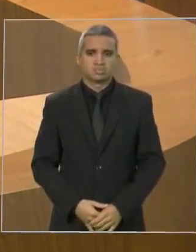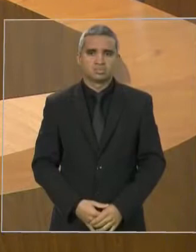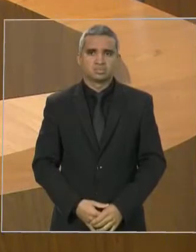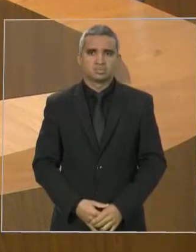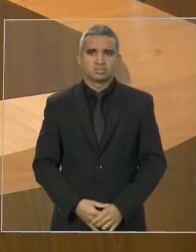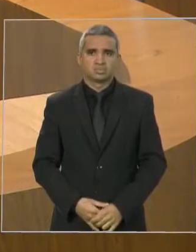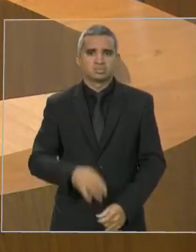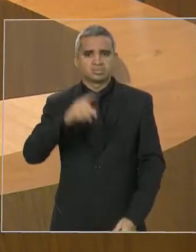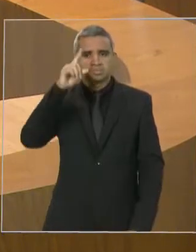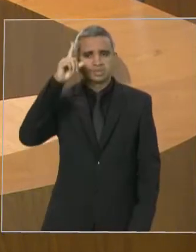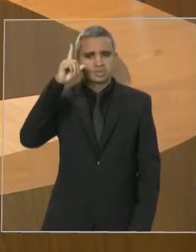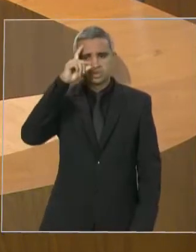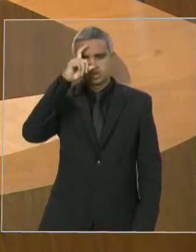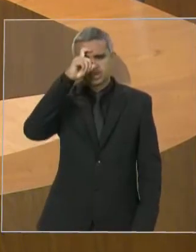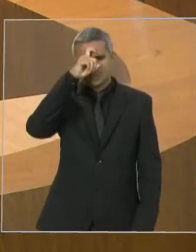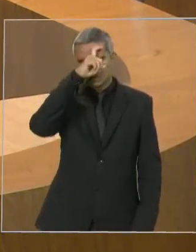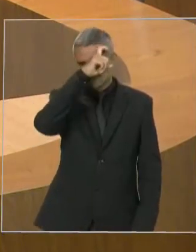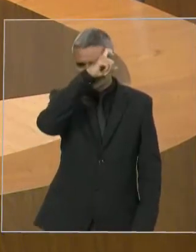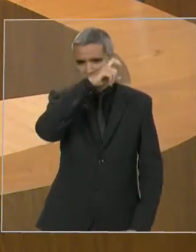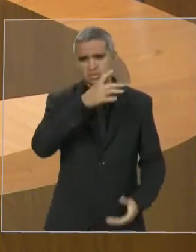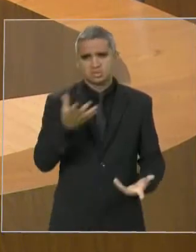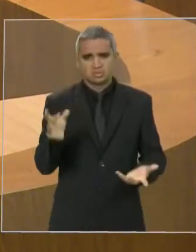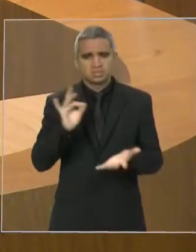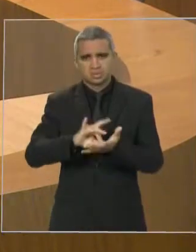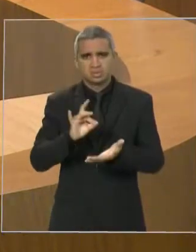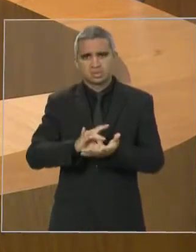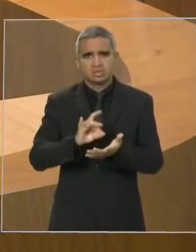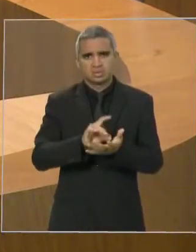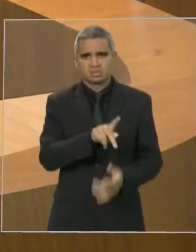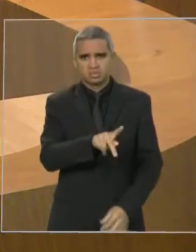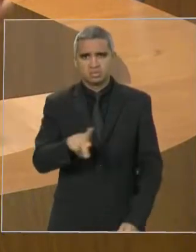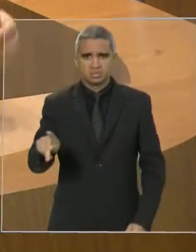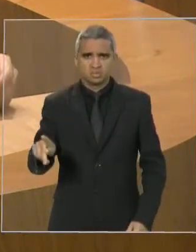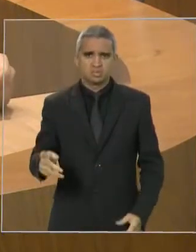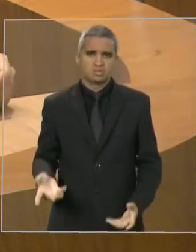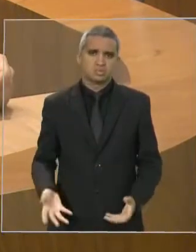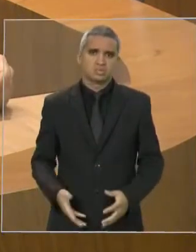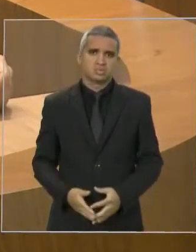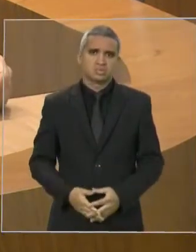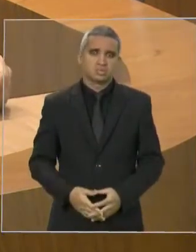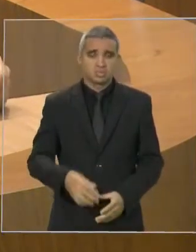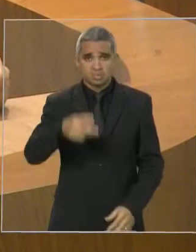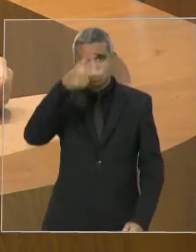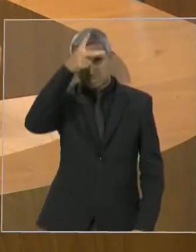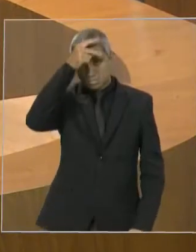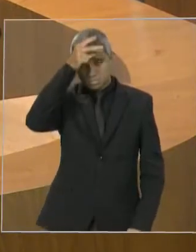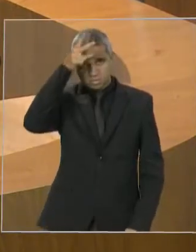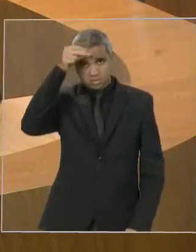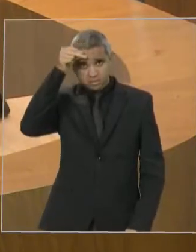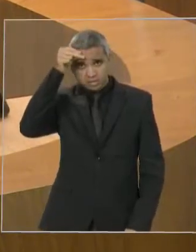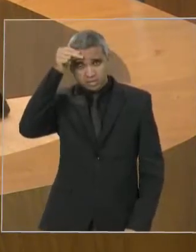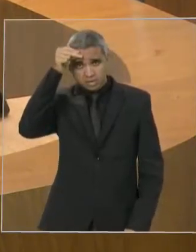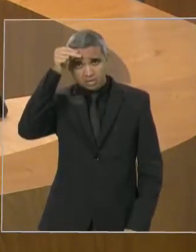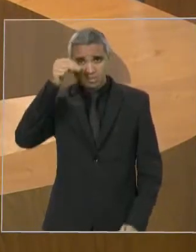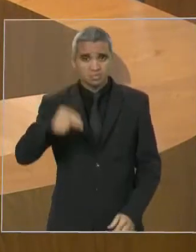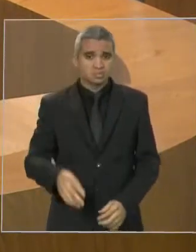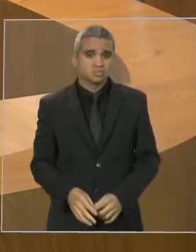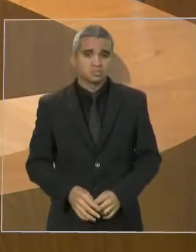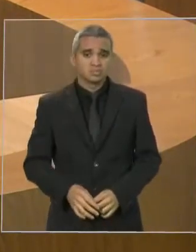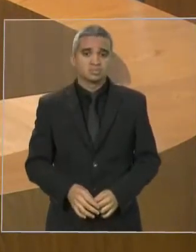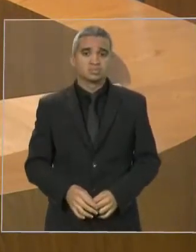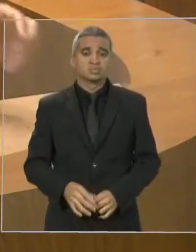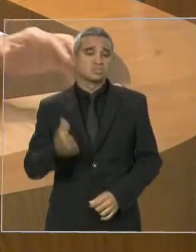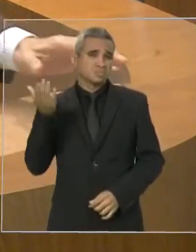É muito difícil, presidente, um prefeito que, quando se